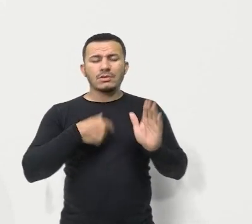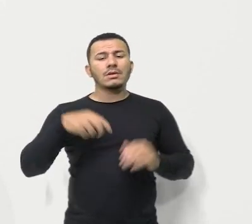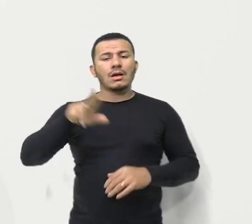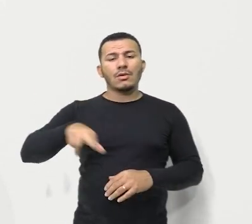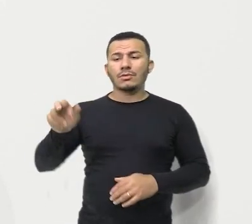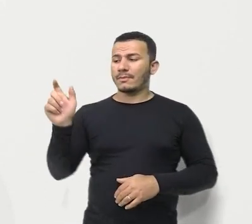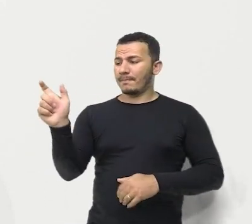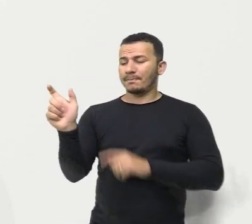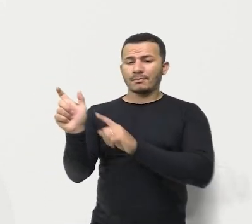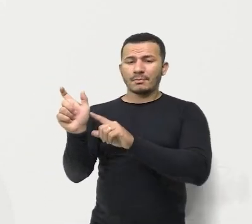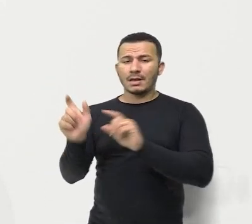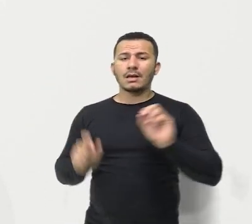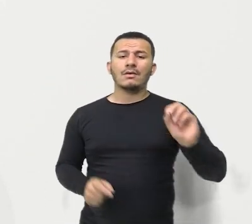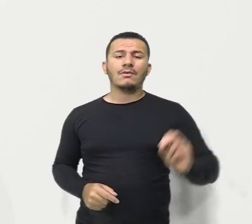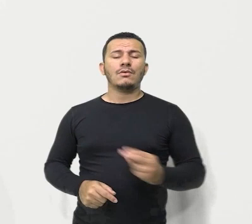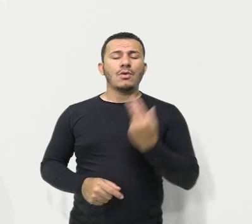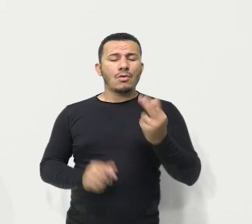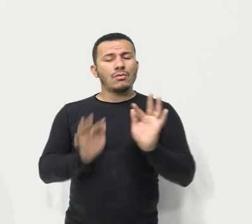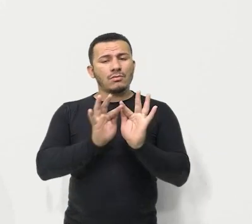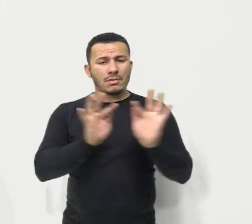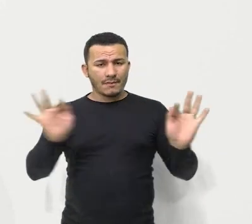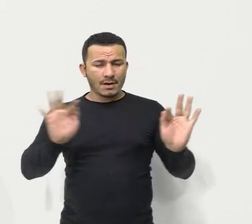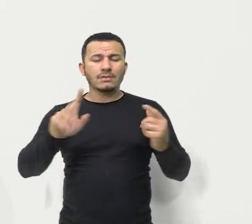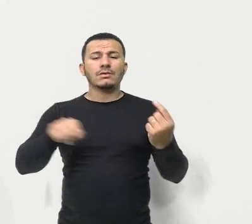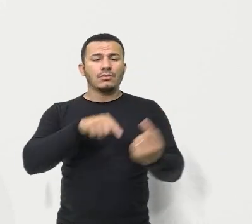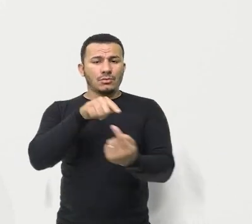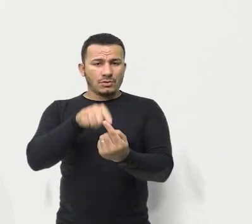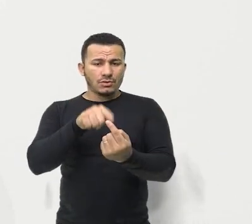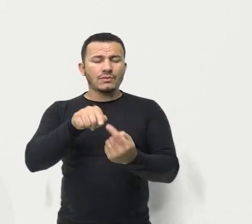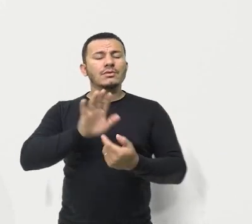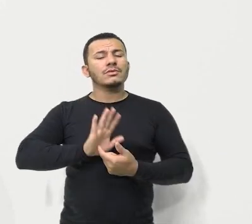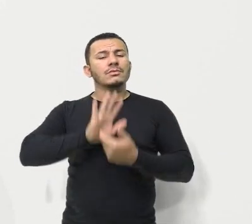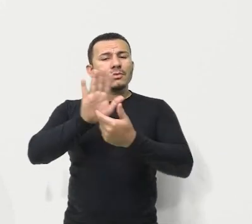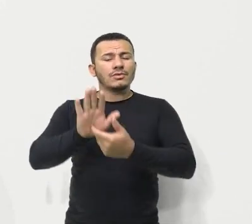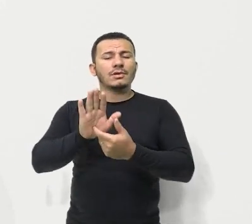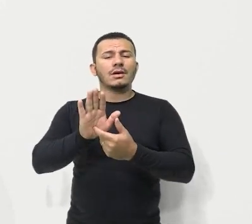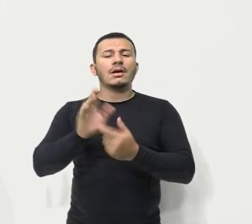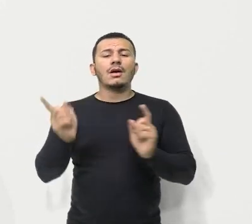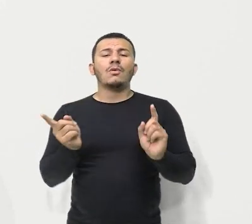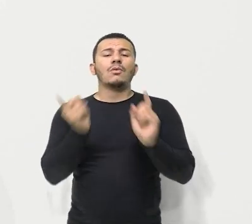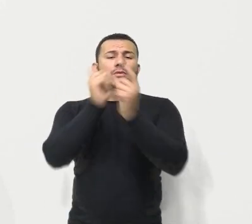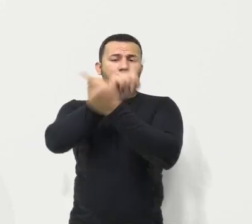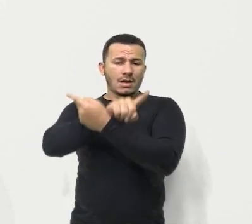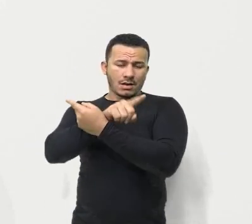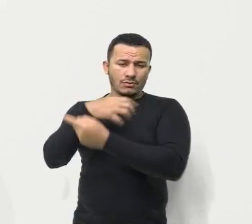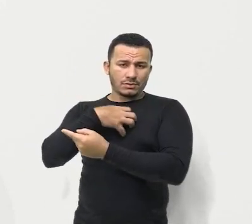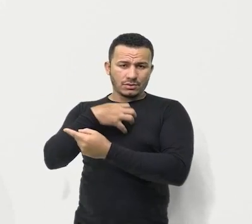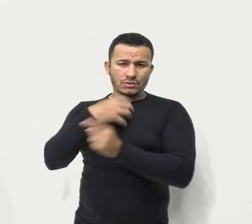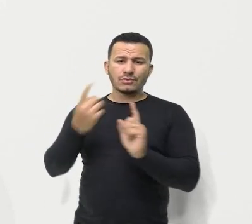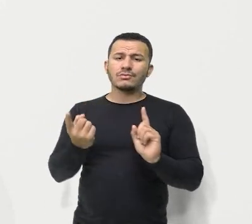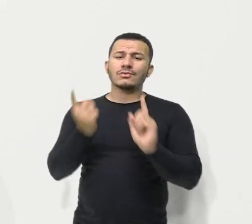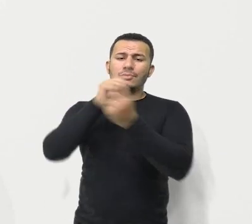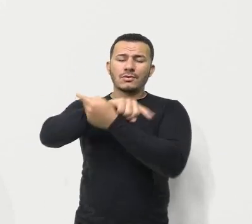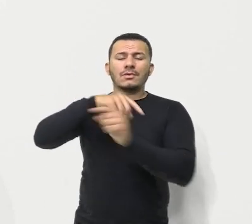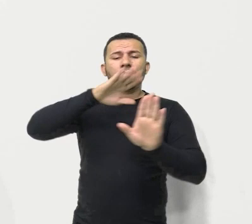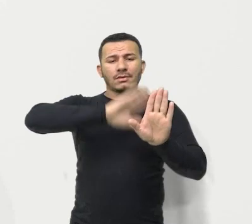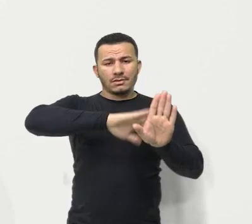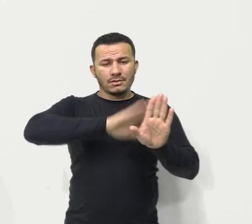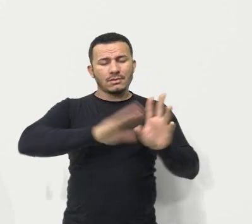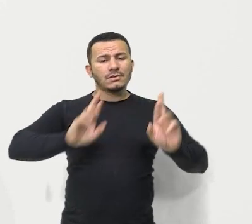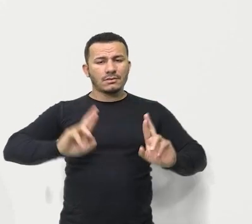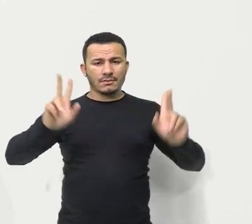utilização de uma palavra ou de uma expressão com o objetivo de expressar o oposto. Então, vamos voltar ao texto? Vamos lá,